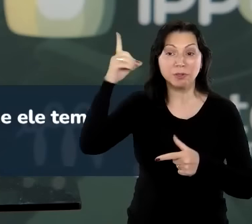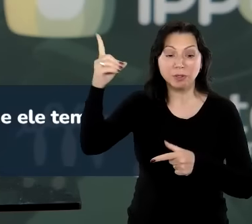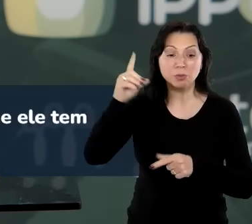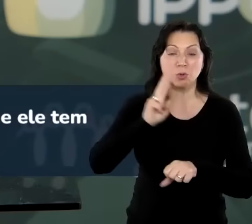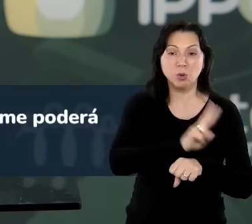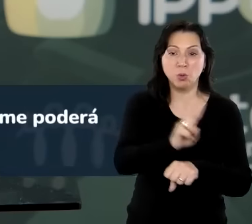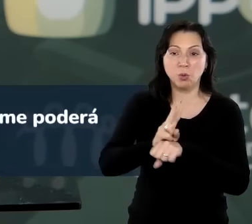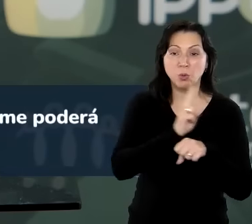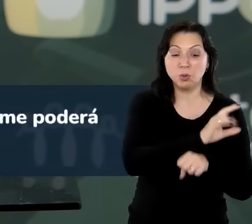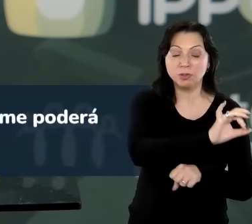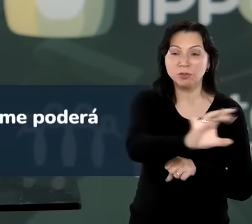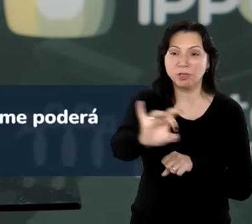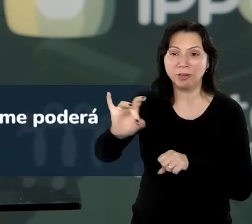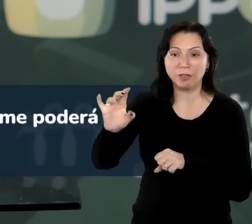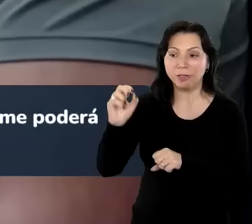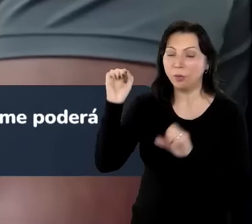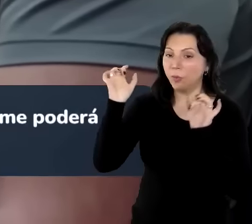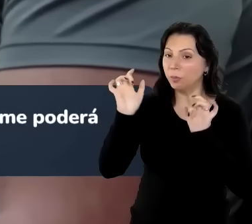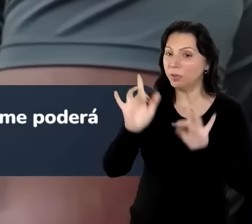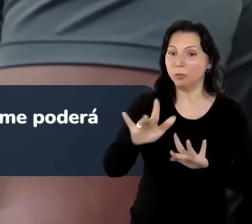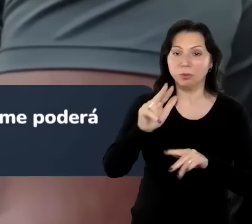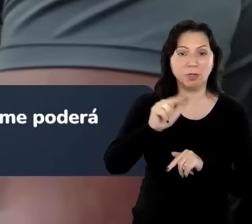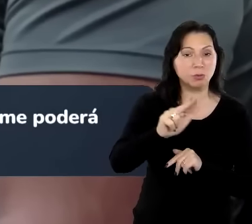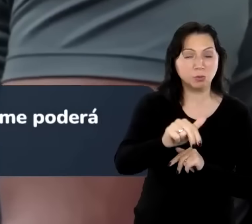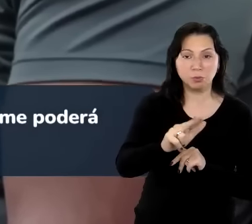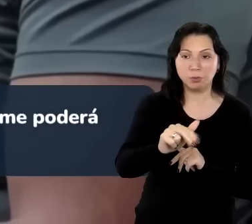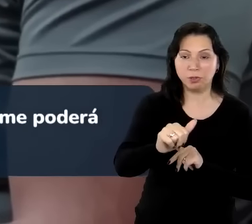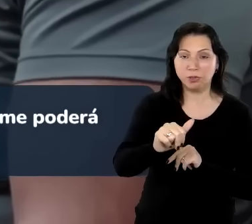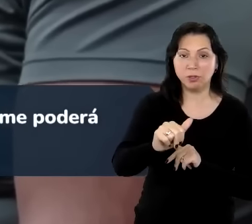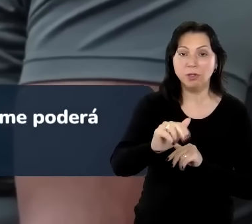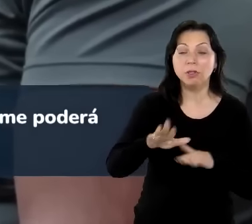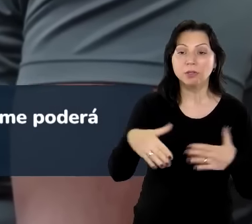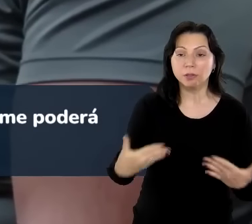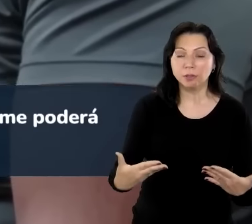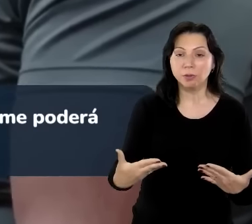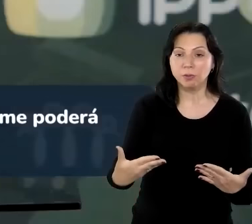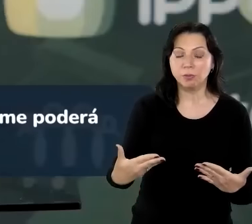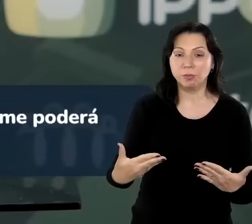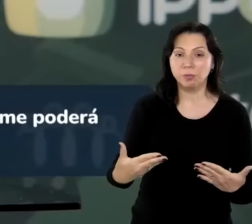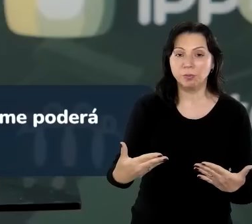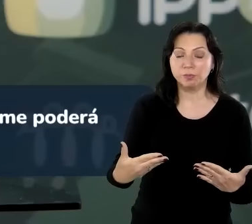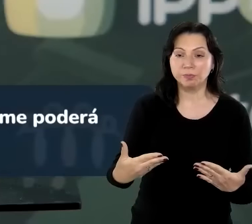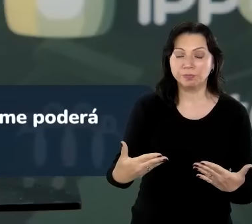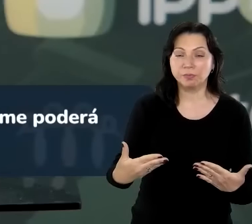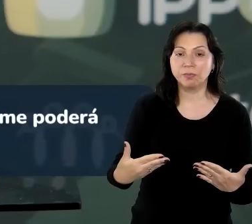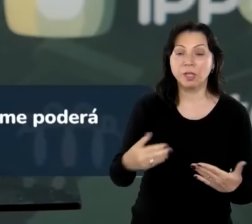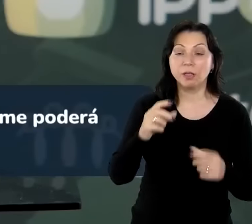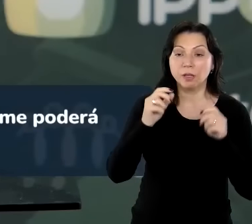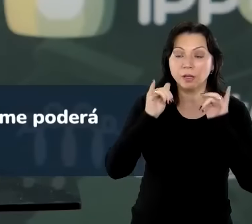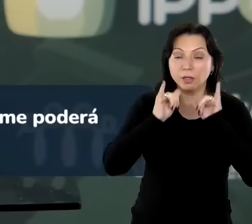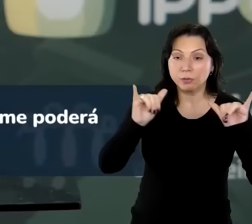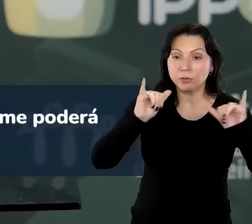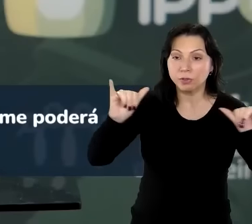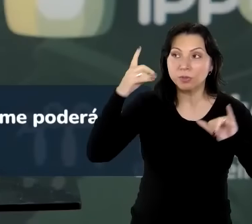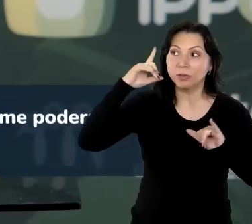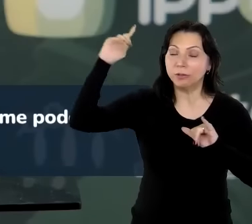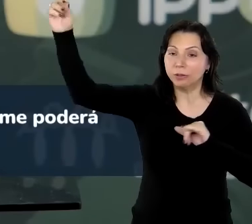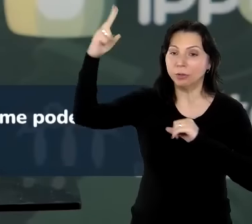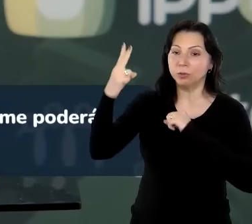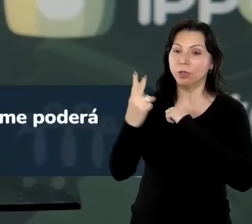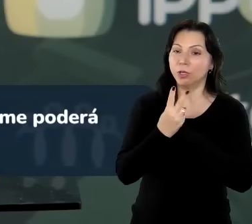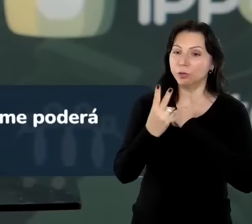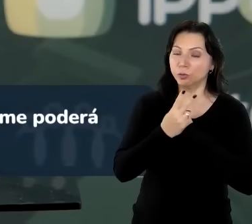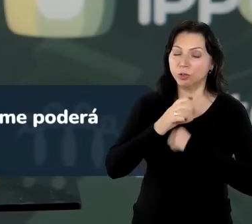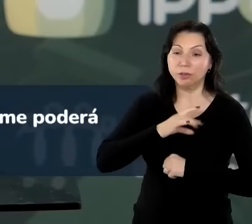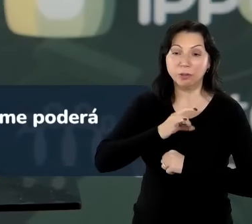nunca jamais te abandonarei. Assim, afirmemos confiadamente: o Senhor é o meu auxílio, não